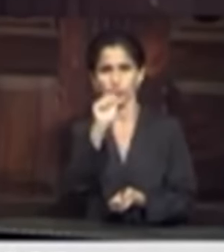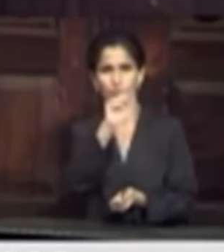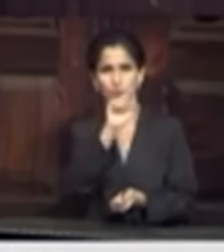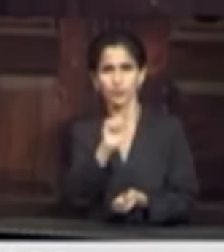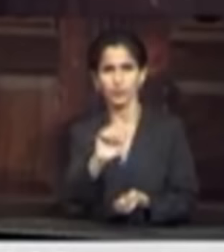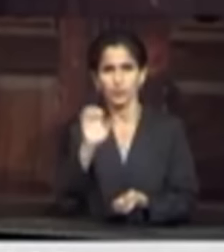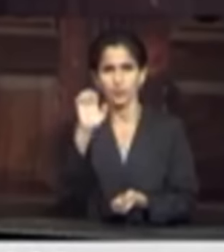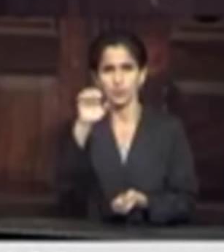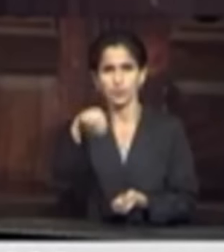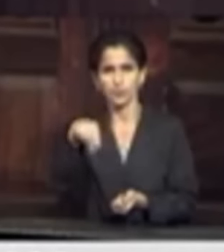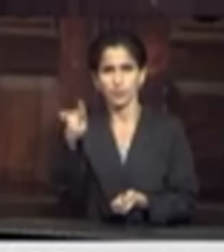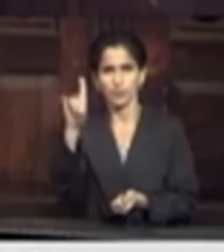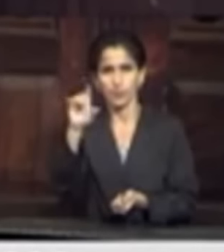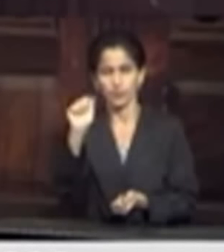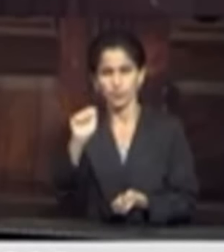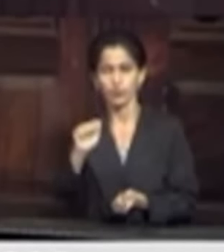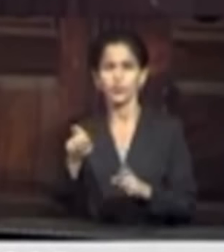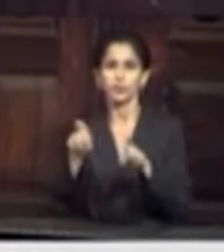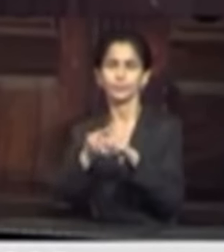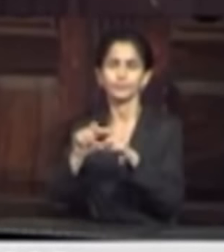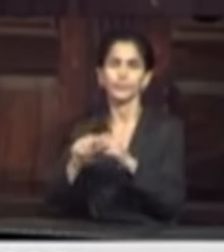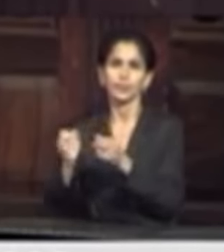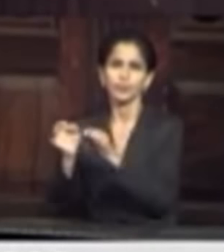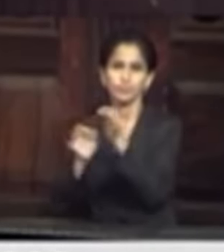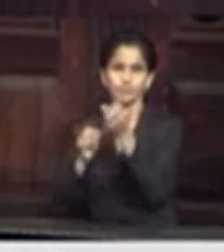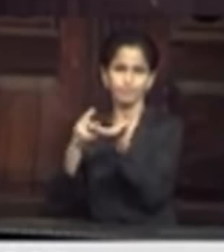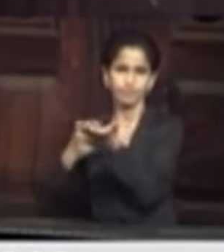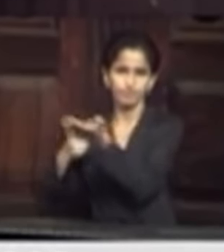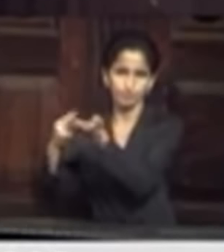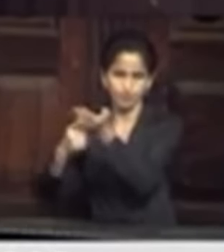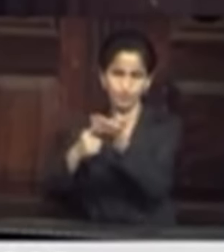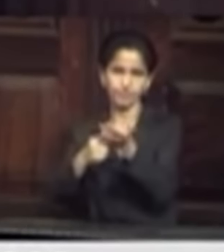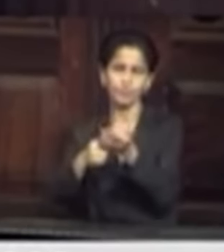ainda na organização